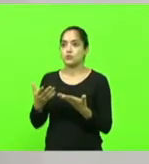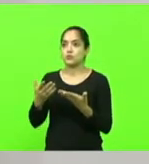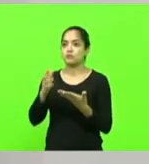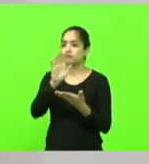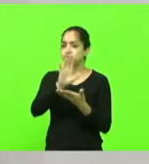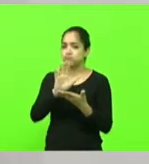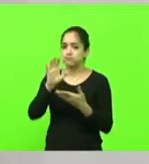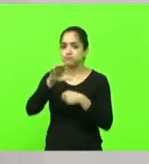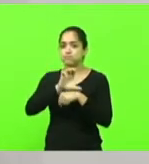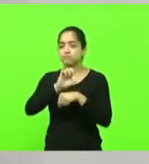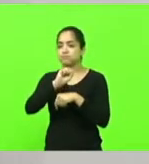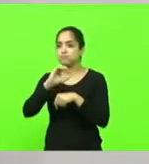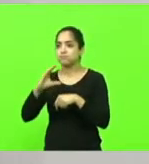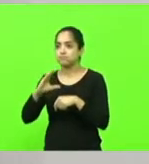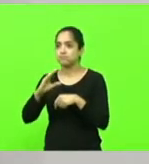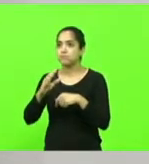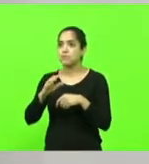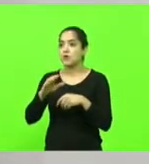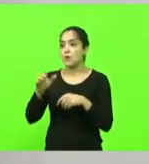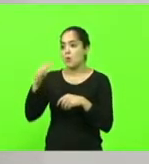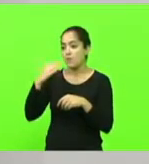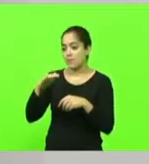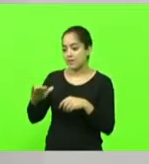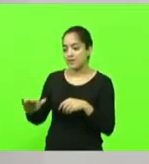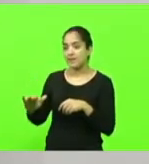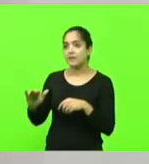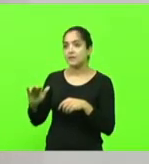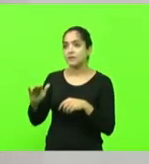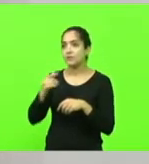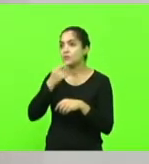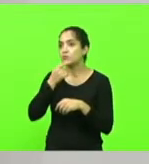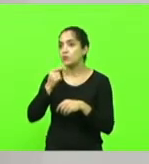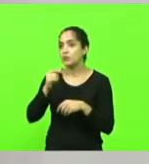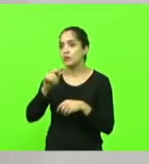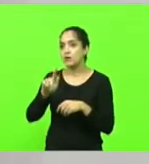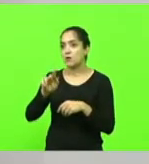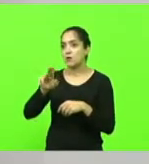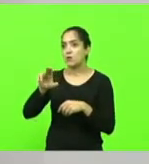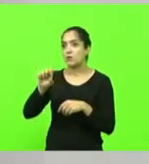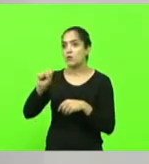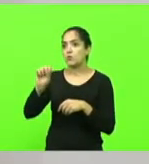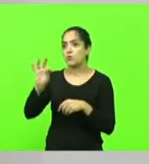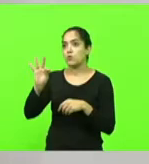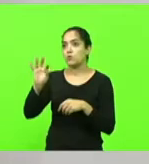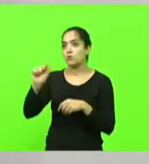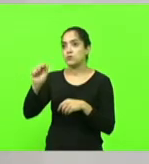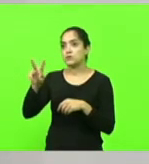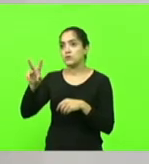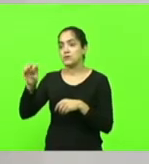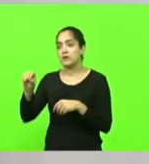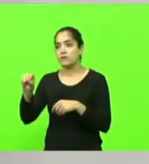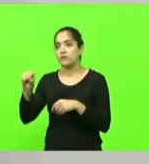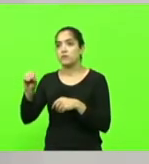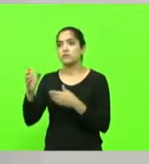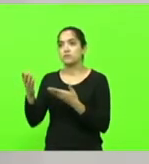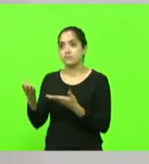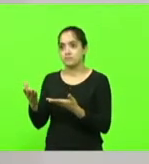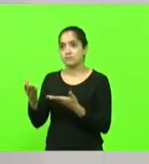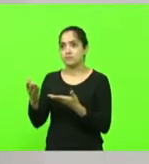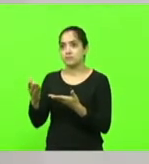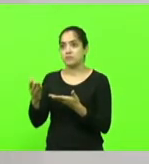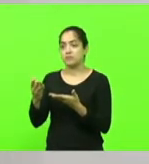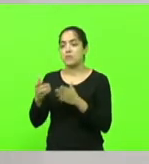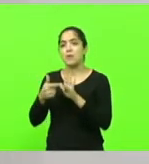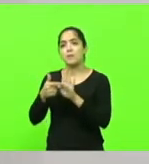performance do menino Gustavo Bardin. Pediria que fosse tocado assim um segundinho